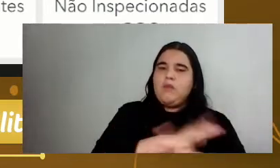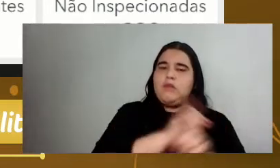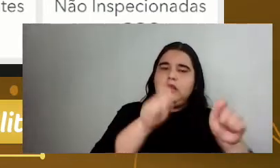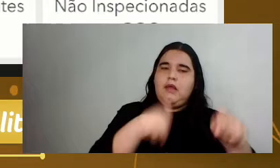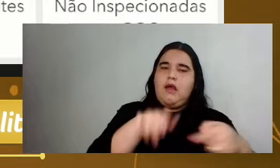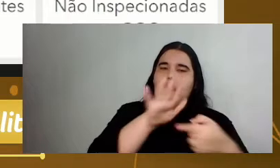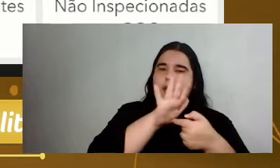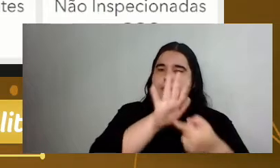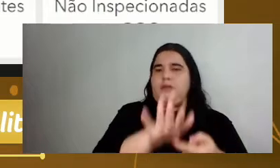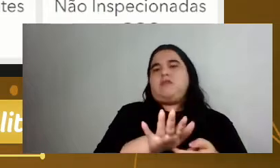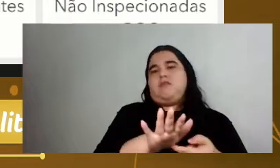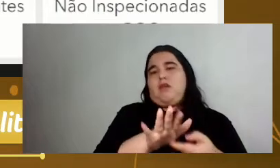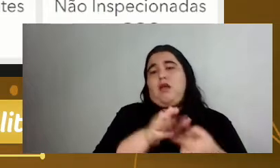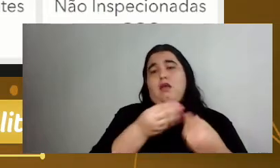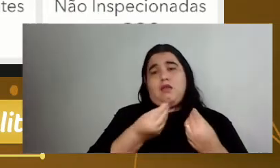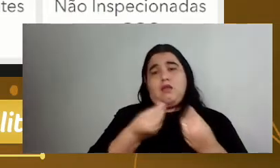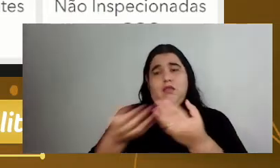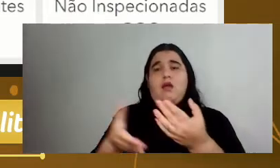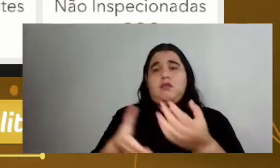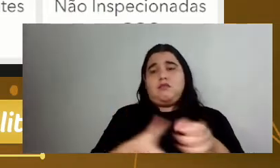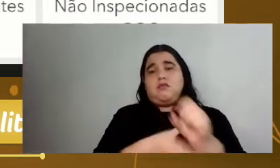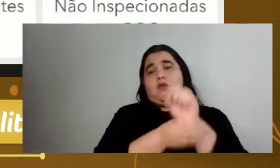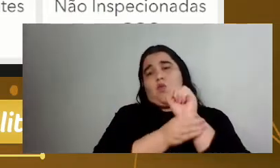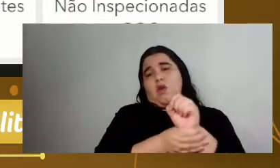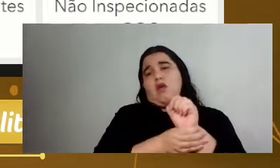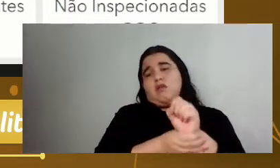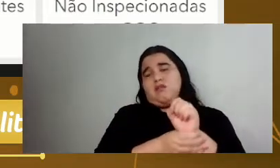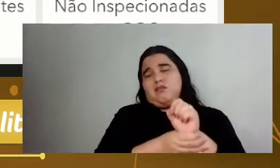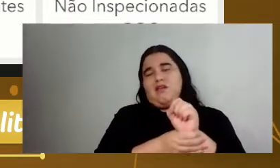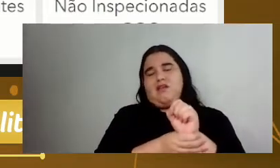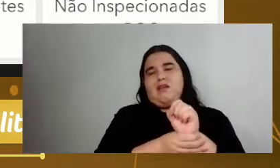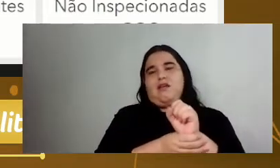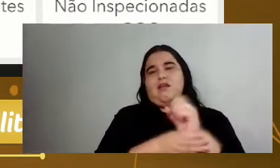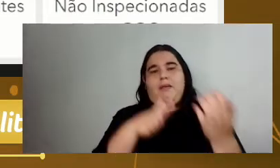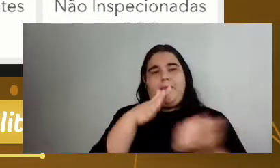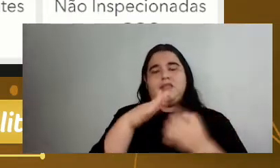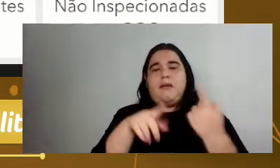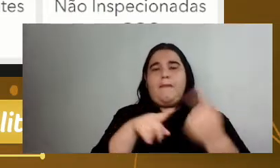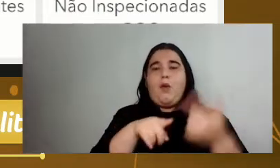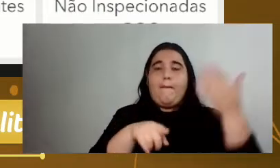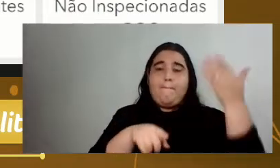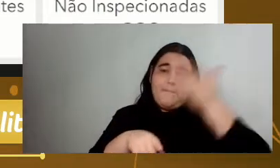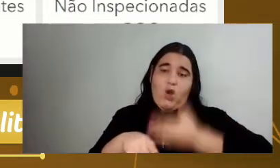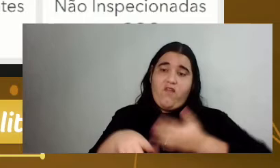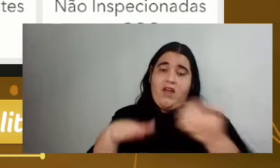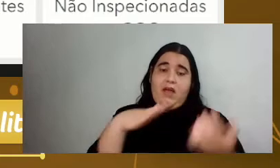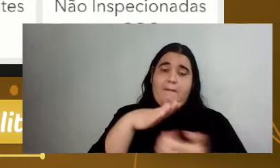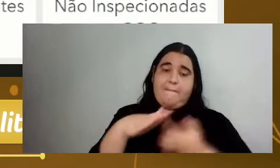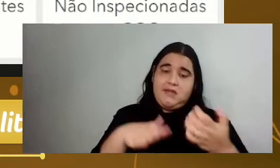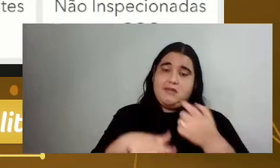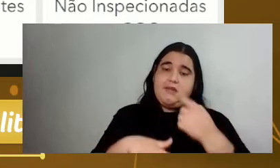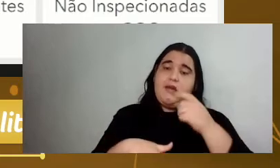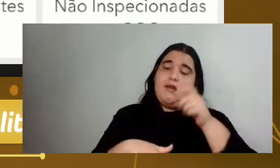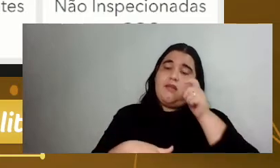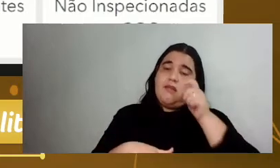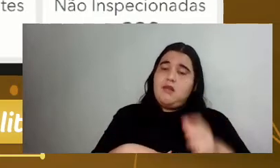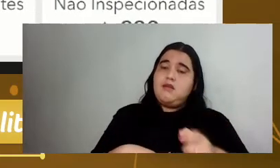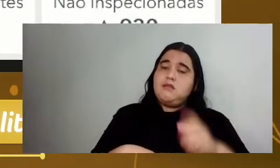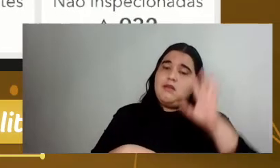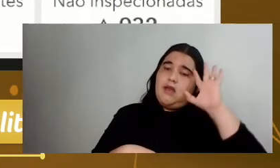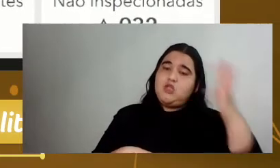grande para a empresa, mostrando que a empresa está agindo, ela está tentando resolver esses tipos de problema. Ô Silas, assim como